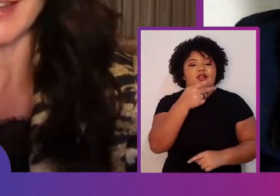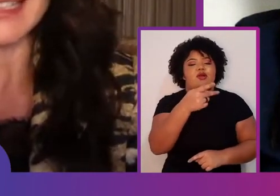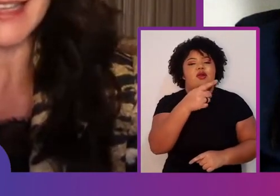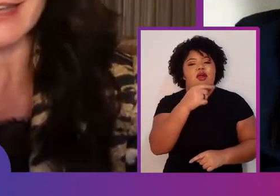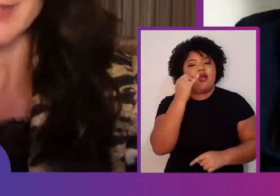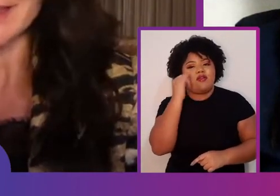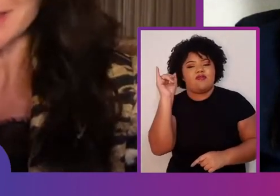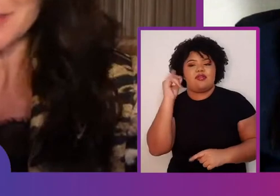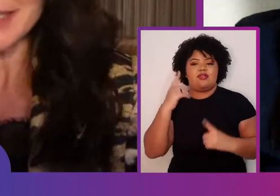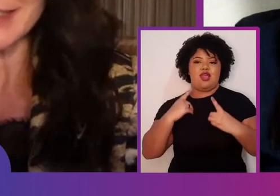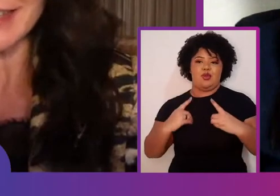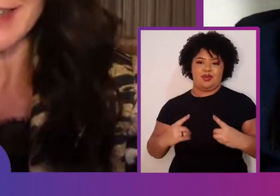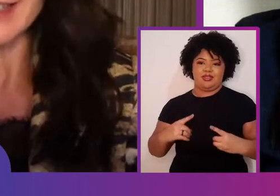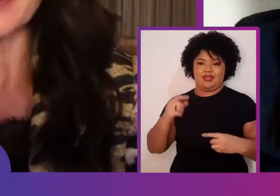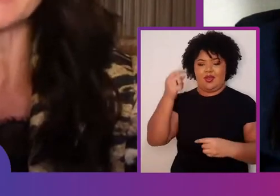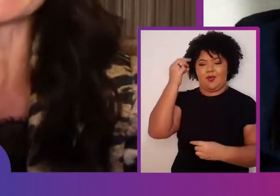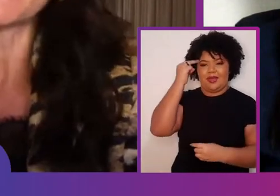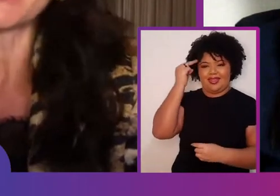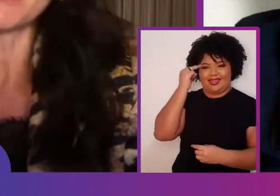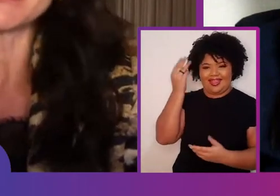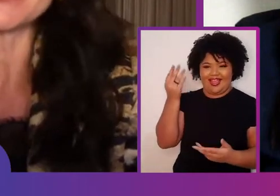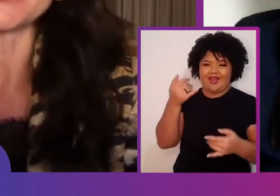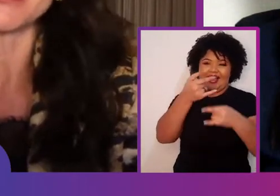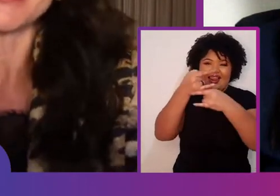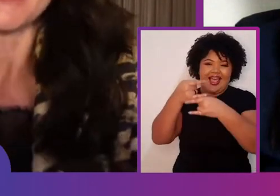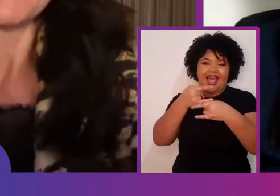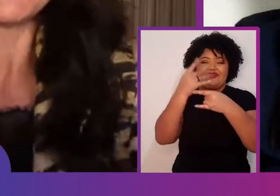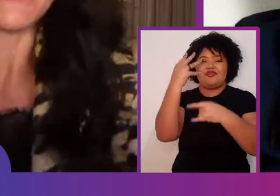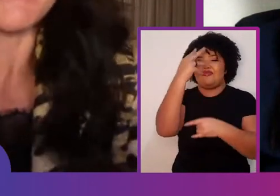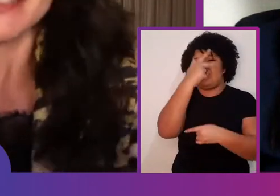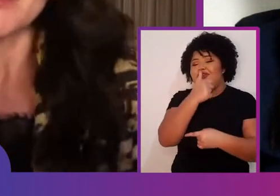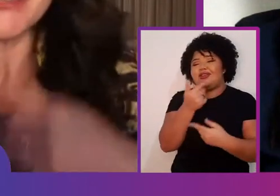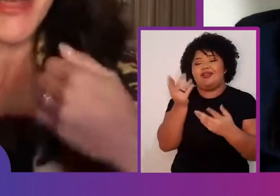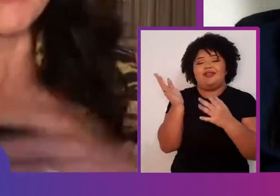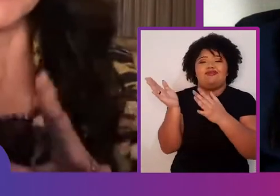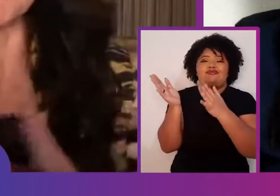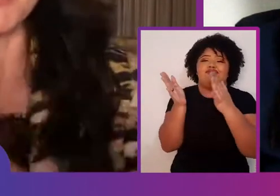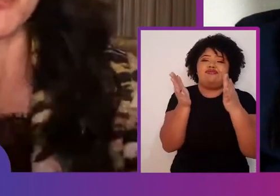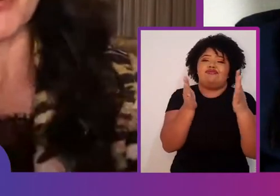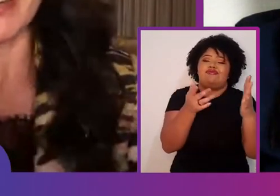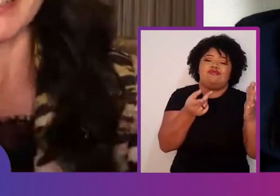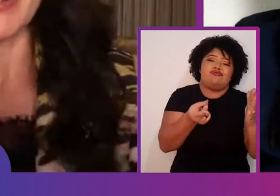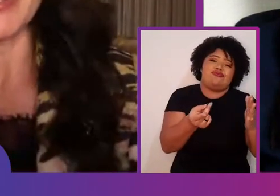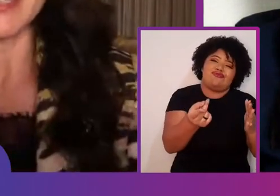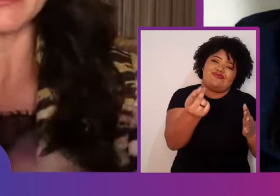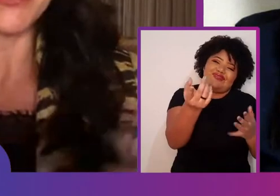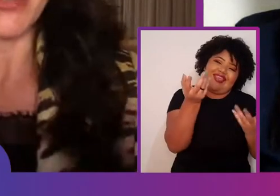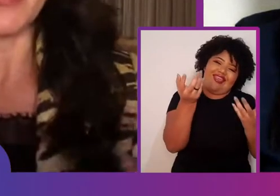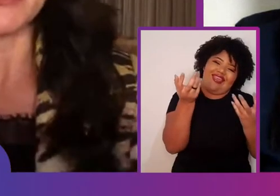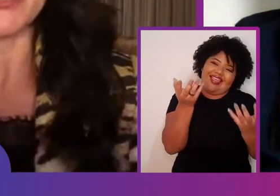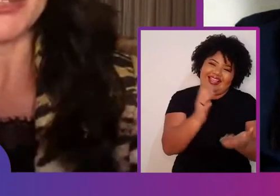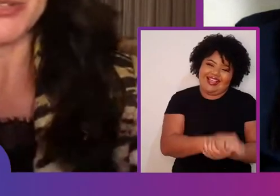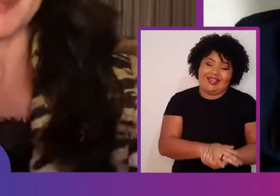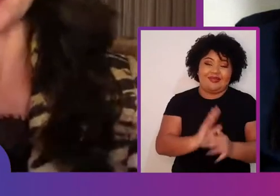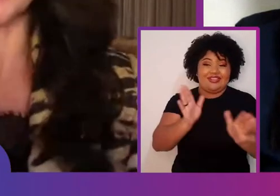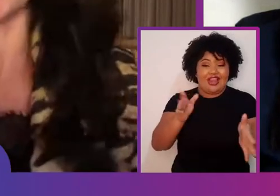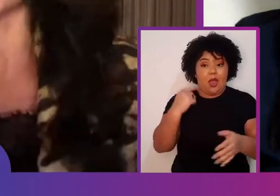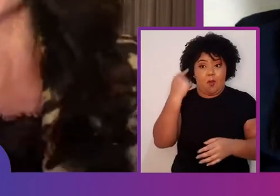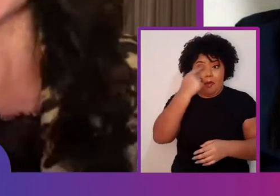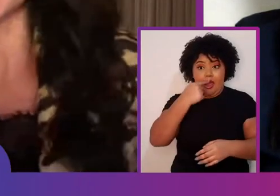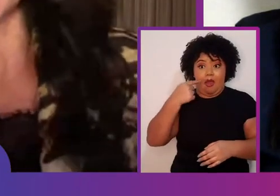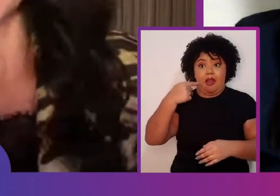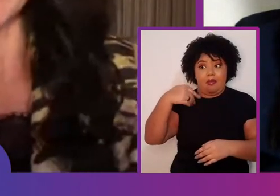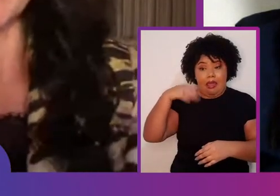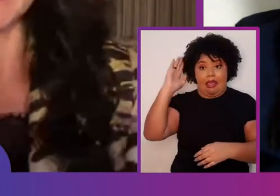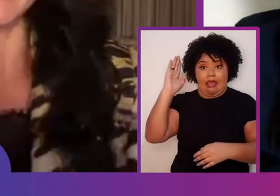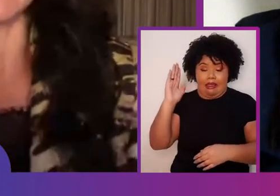Lavínia Ferreira, essa live está tão linda que eu queria que não acabasse nunca. Pois é, mas a gente está há muito mais de uma hora aqui conversando, realmente a gente já